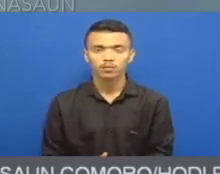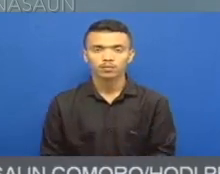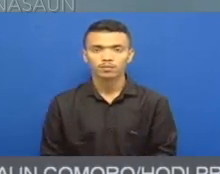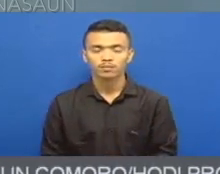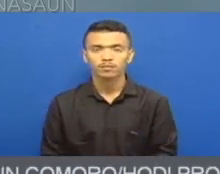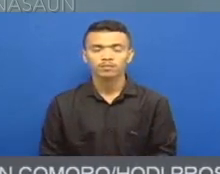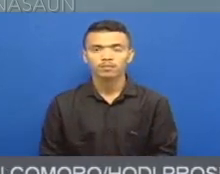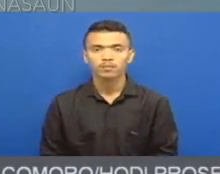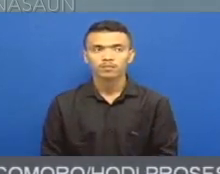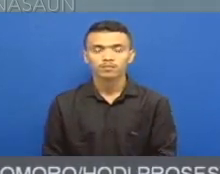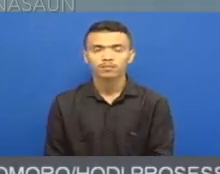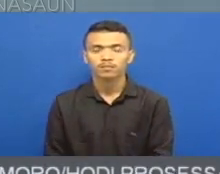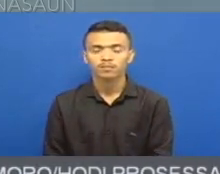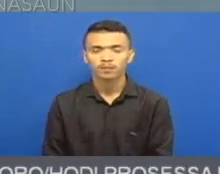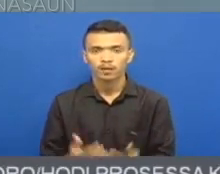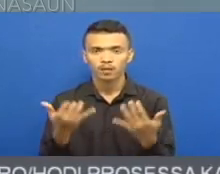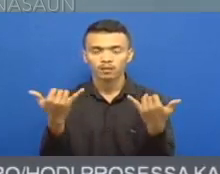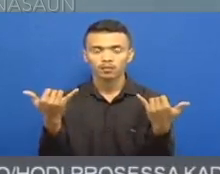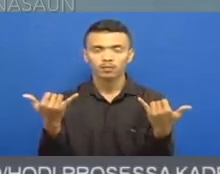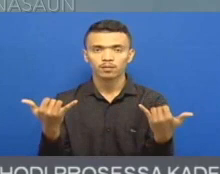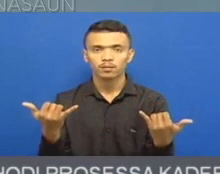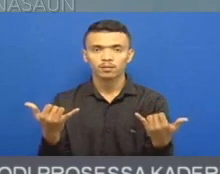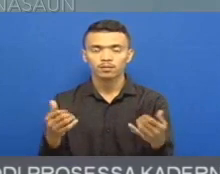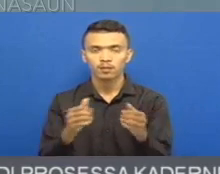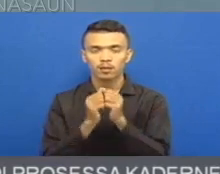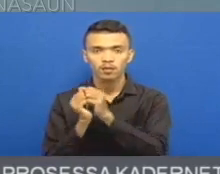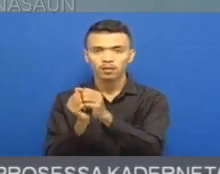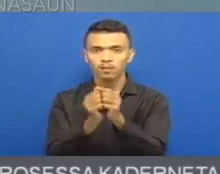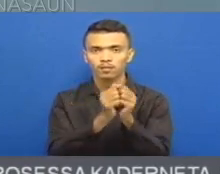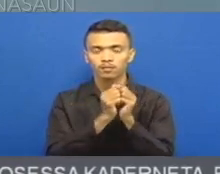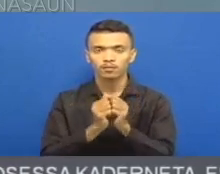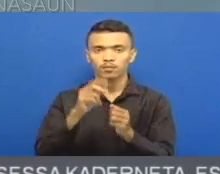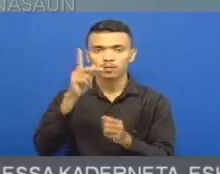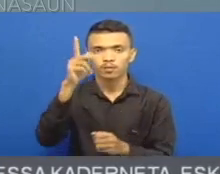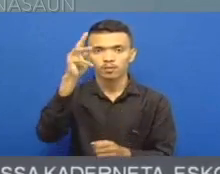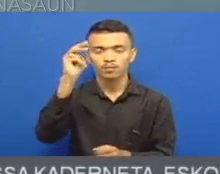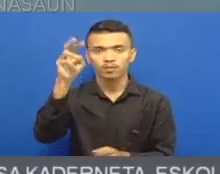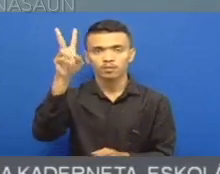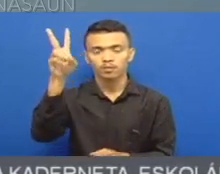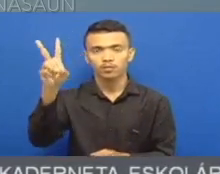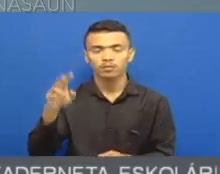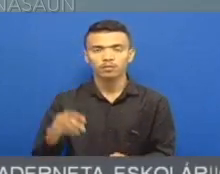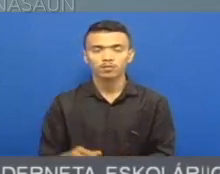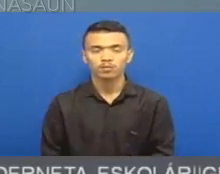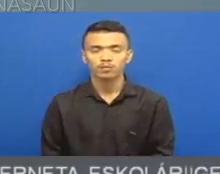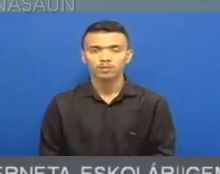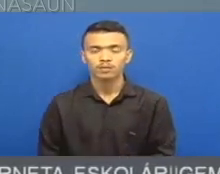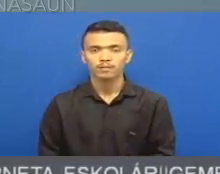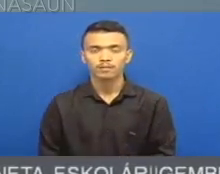Rossi Makakai dadauk agora amutu 2 kilo 300 meter